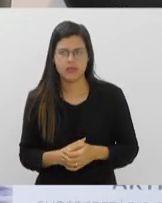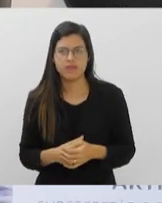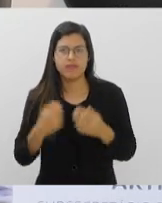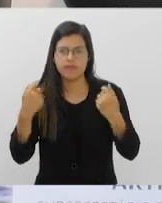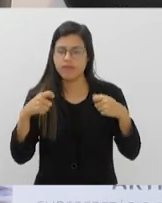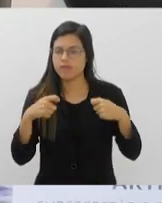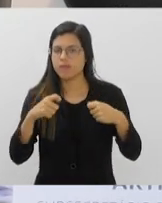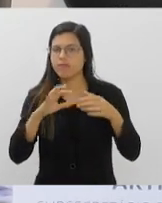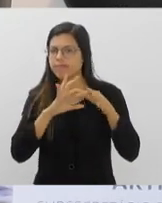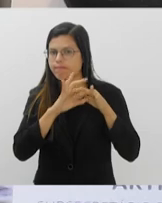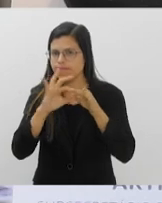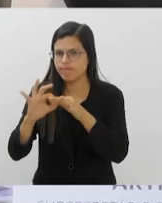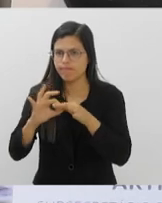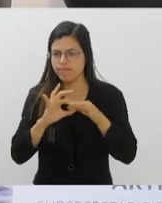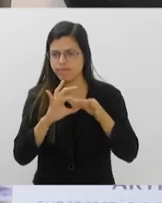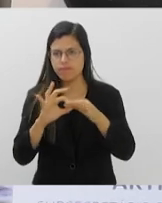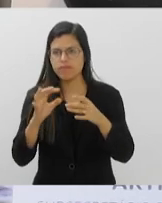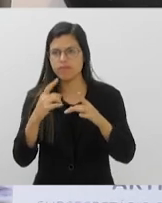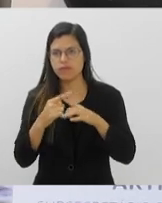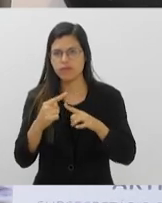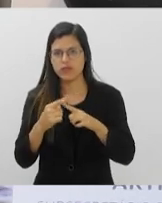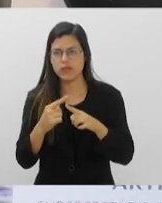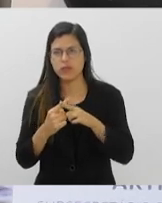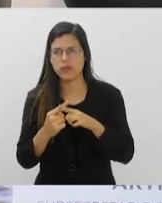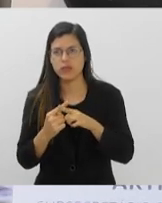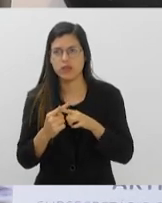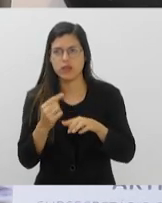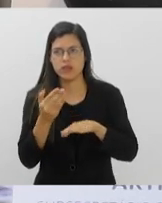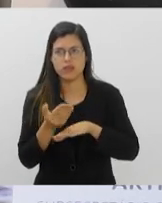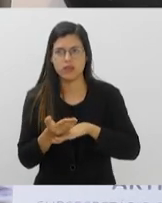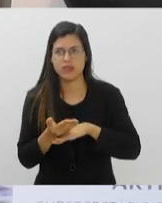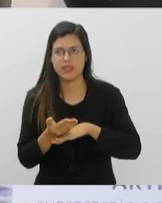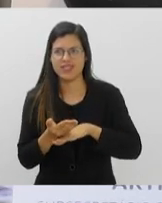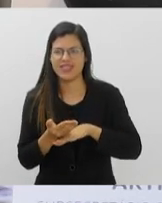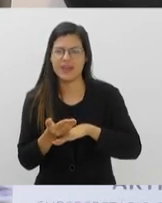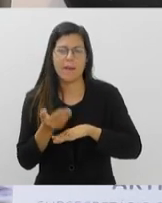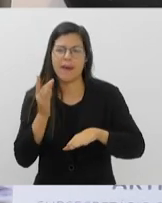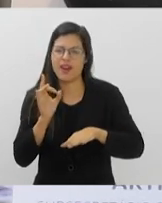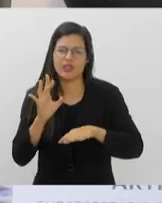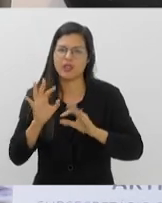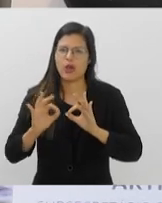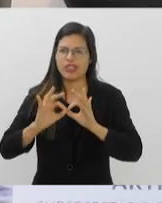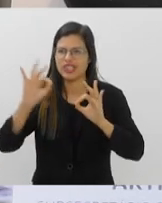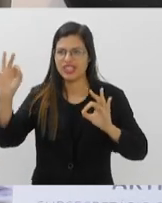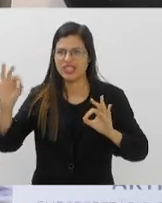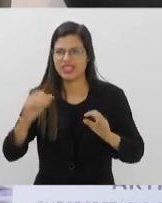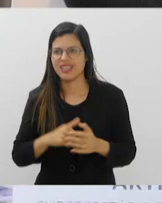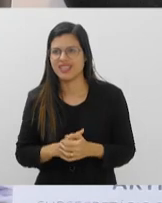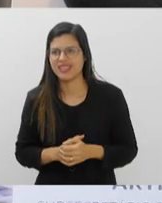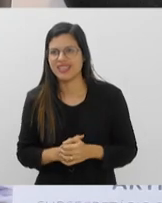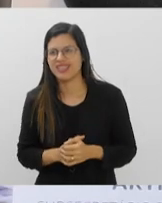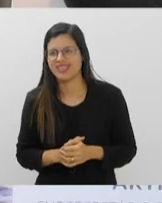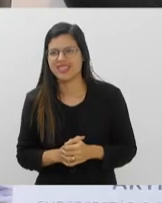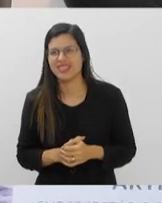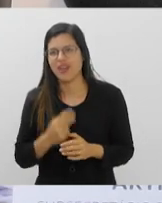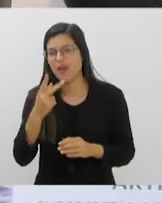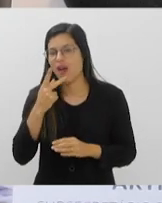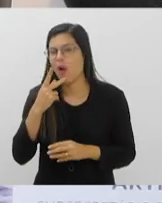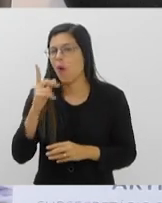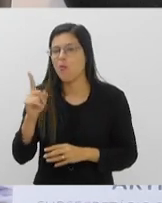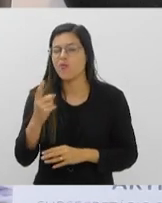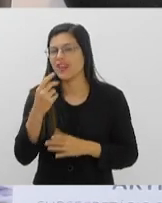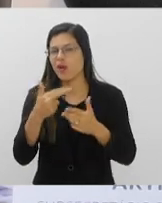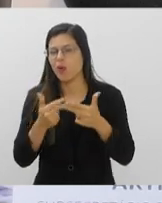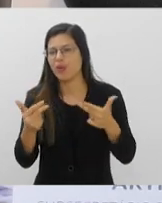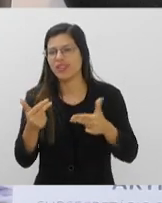precisa é o que nos une porque o que nos separa são nossas casas Eu costumo dizer isso a única coisa que